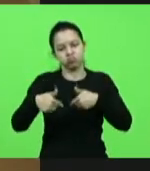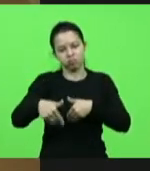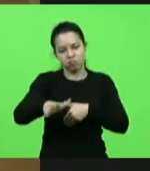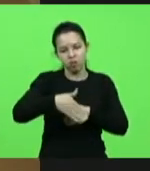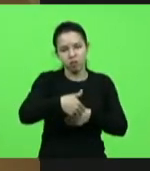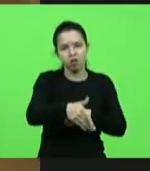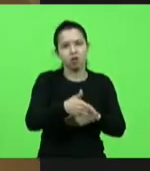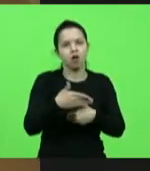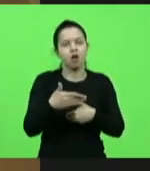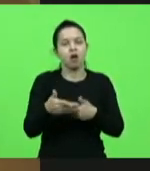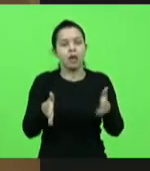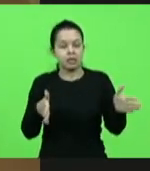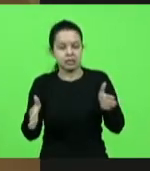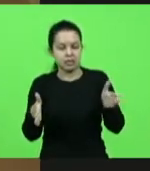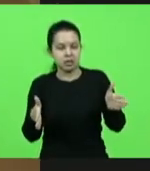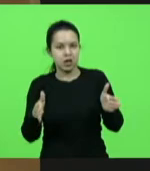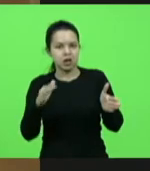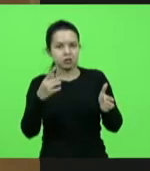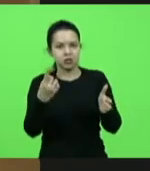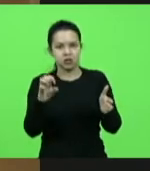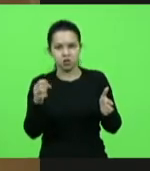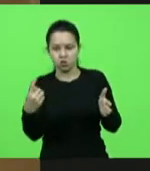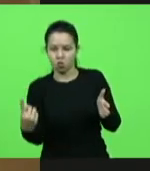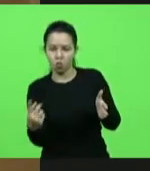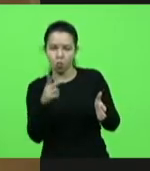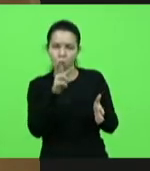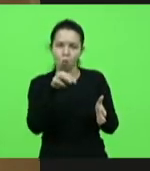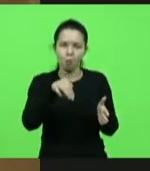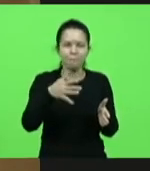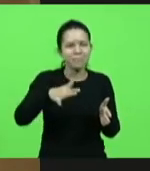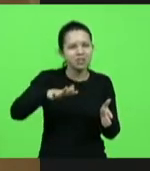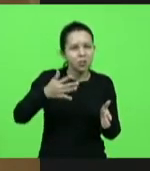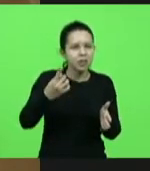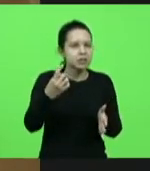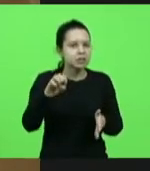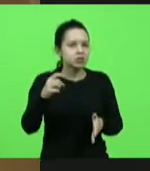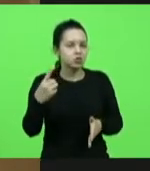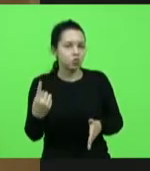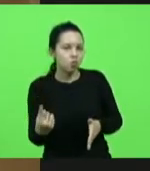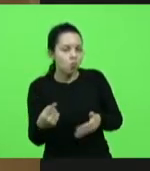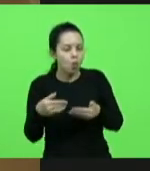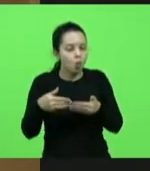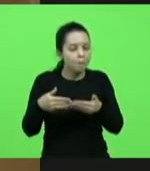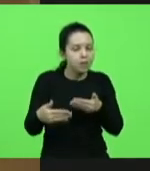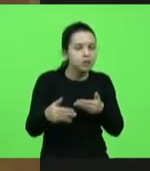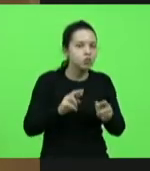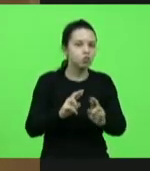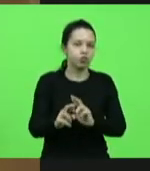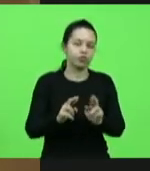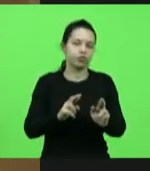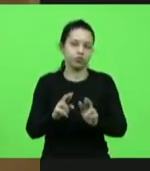a 101, um quilômetro mais ou menos, entre a 101 e o início da rodovia.